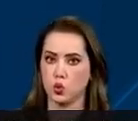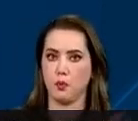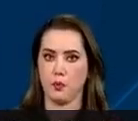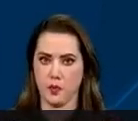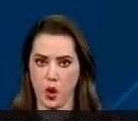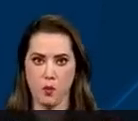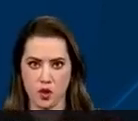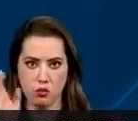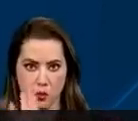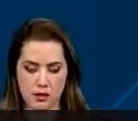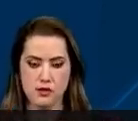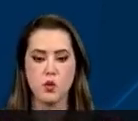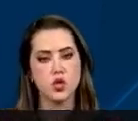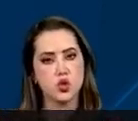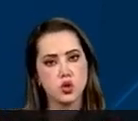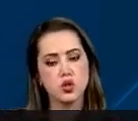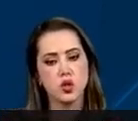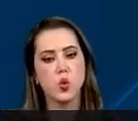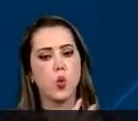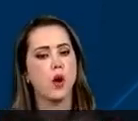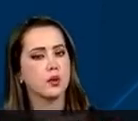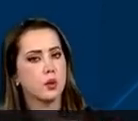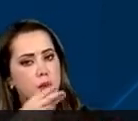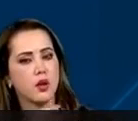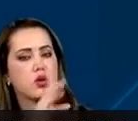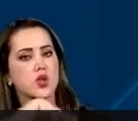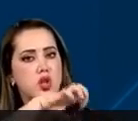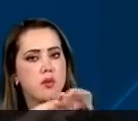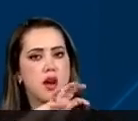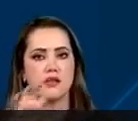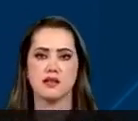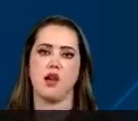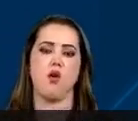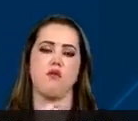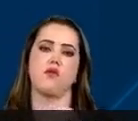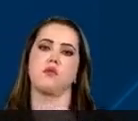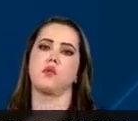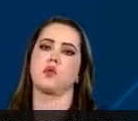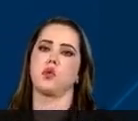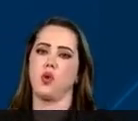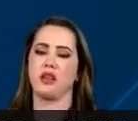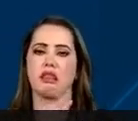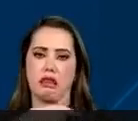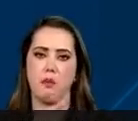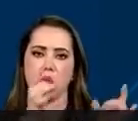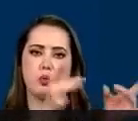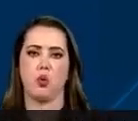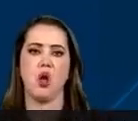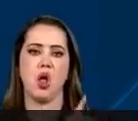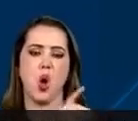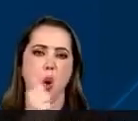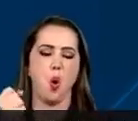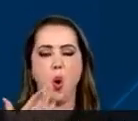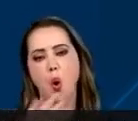em 2018 eram quase 4 milhões de animais resgatados por ONGs após abandono ou maus tratos.